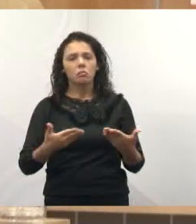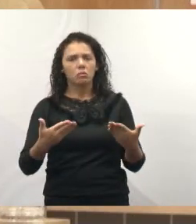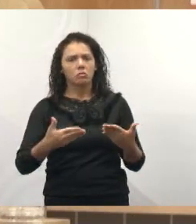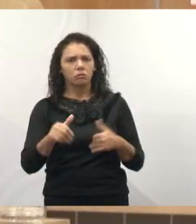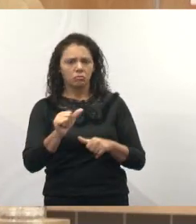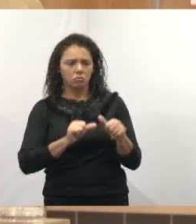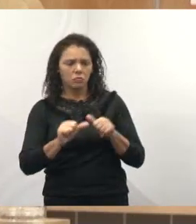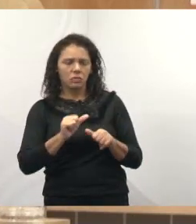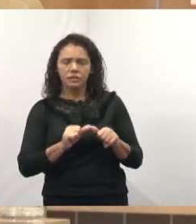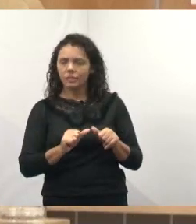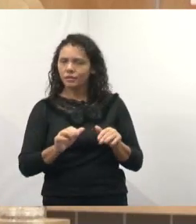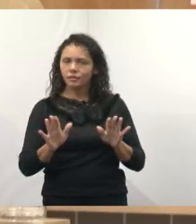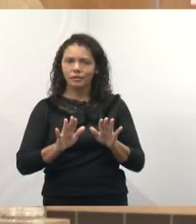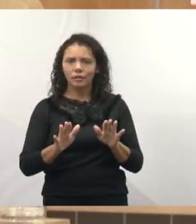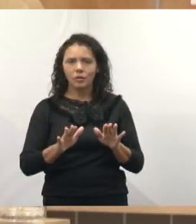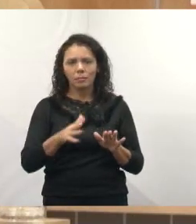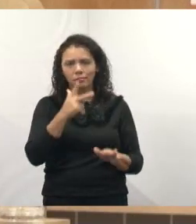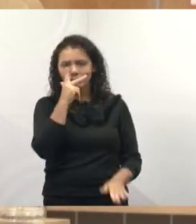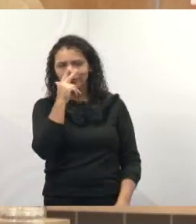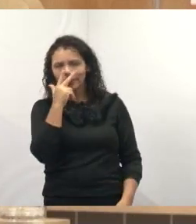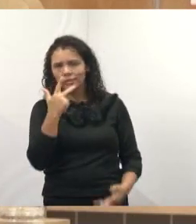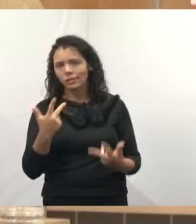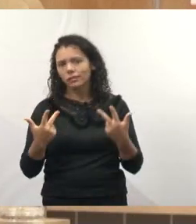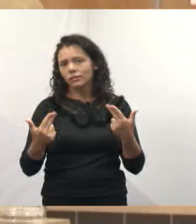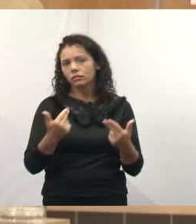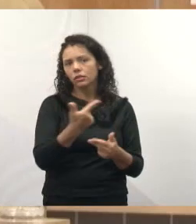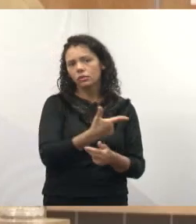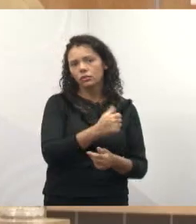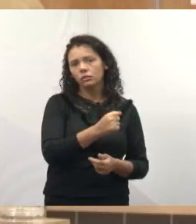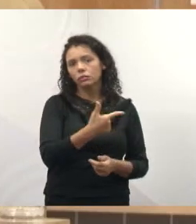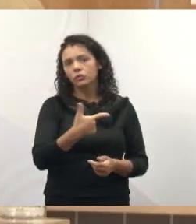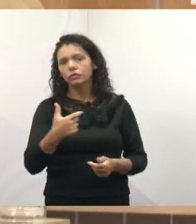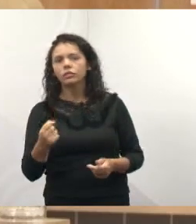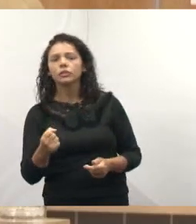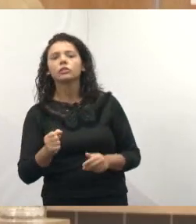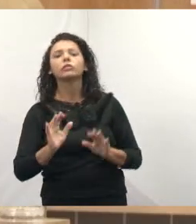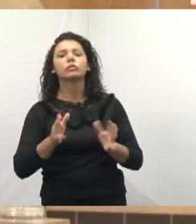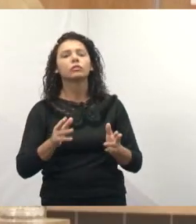muito do que foi apontado em 2020. Nós temos um gasto de